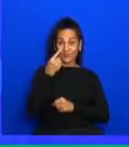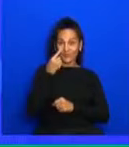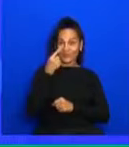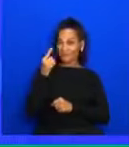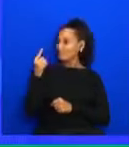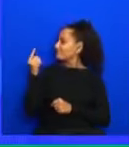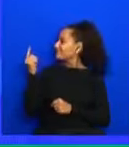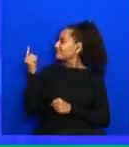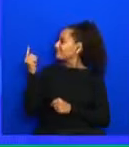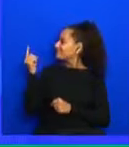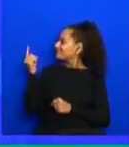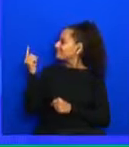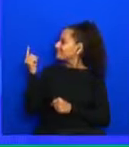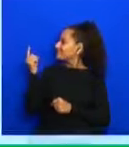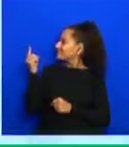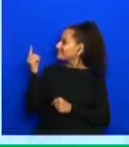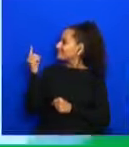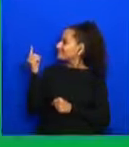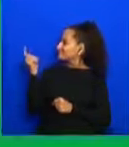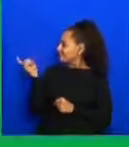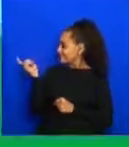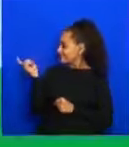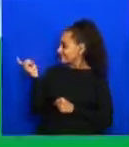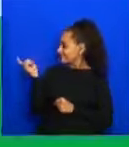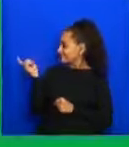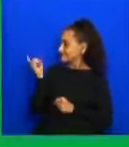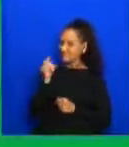Bolas posicionadas. Valendo!